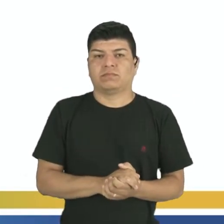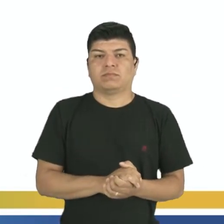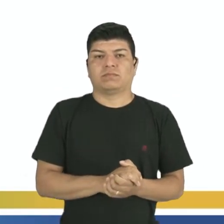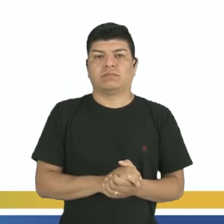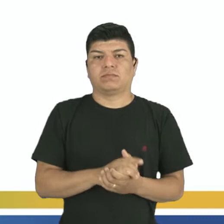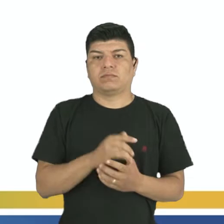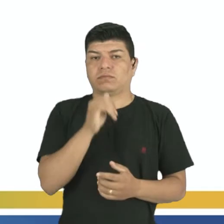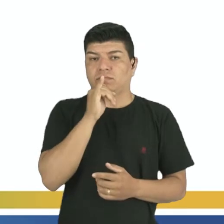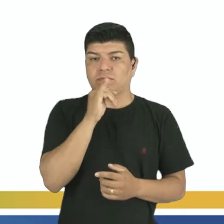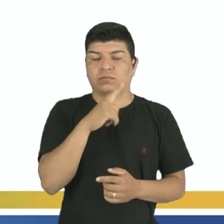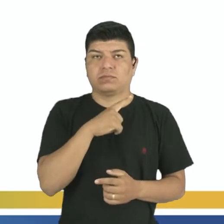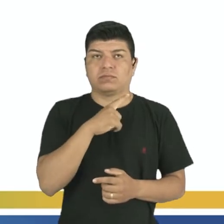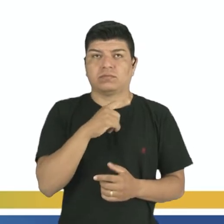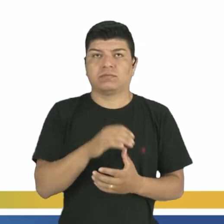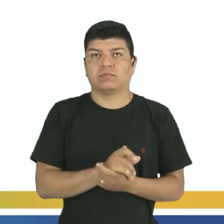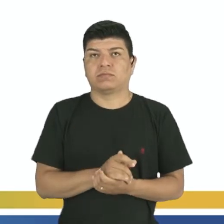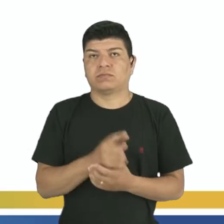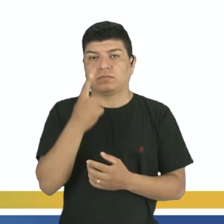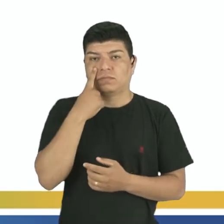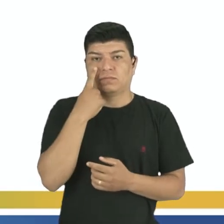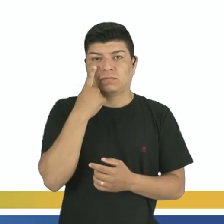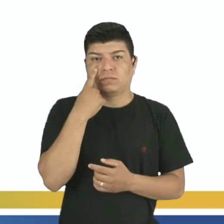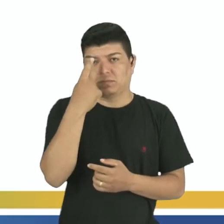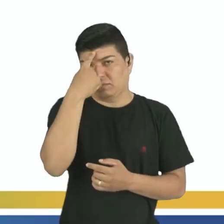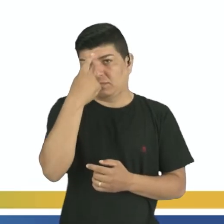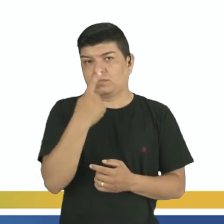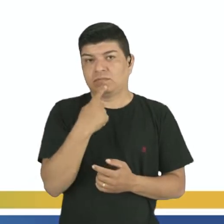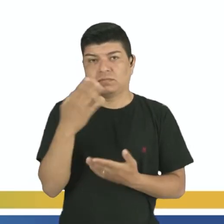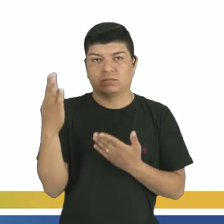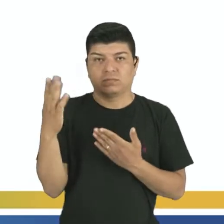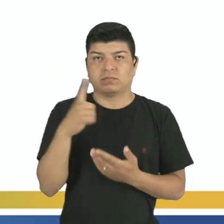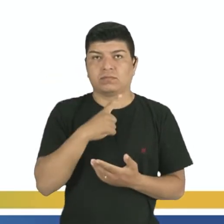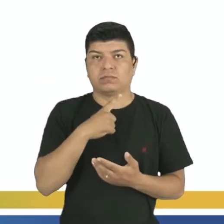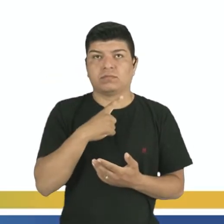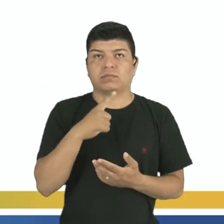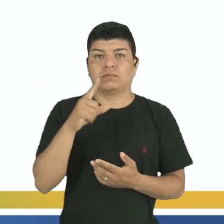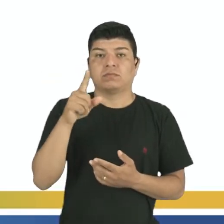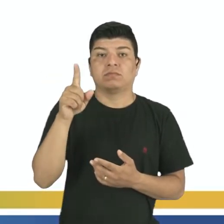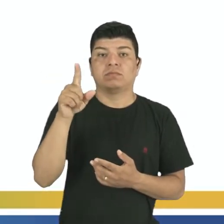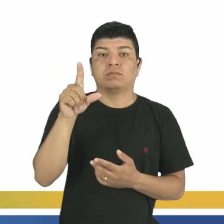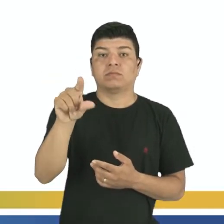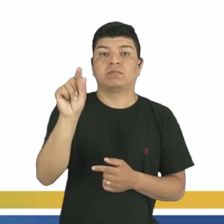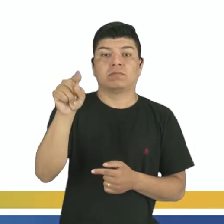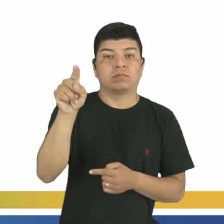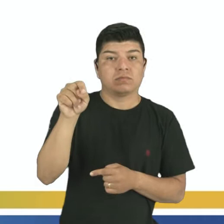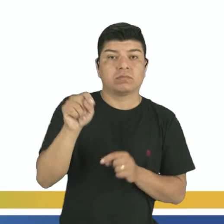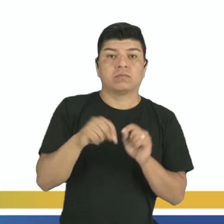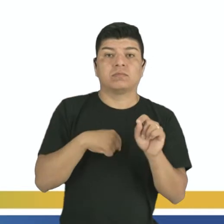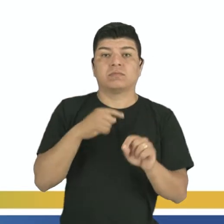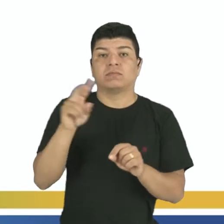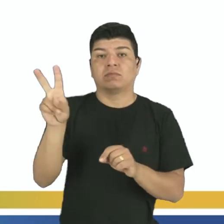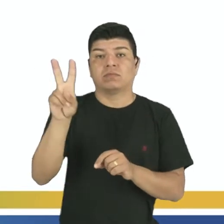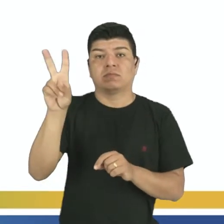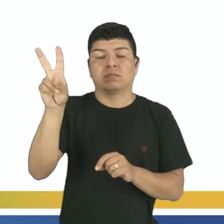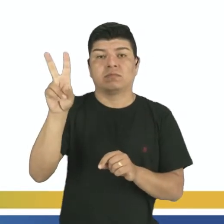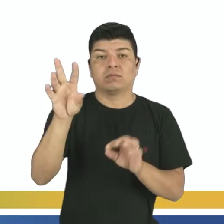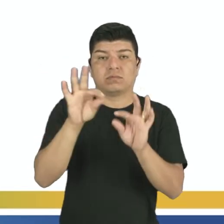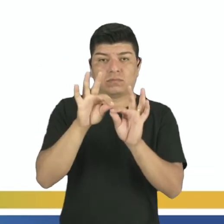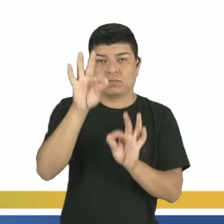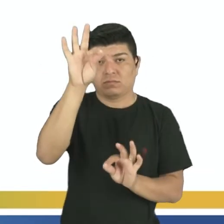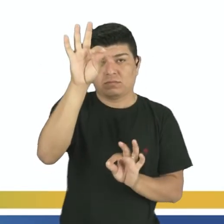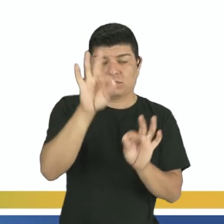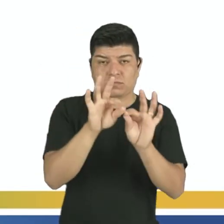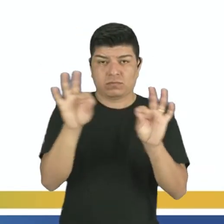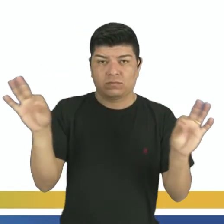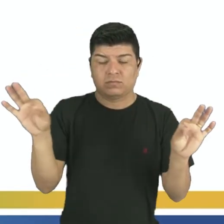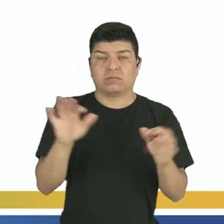Então nós temos um exemplozinho aqui, ó. Repare que as marcações em cada lado indicam, né, um valor associado àquela medida.